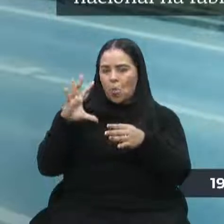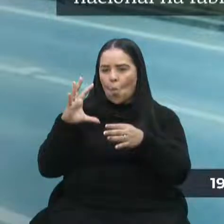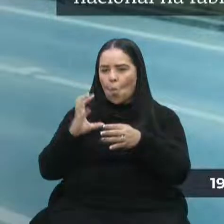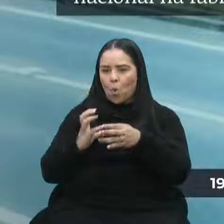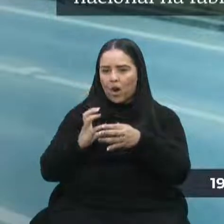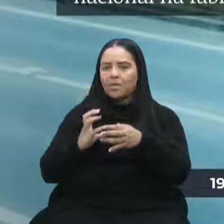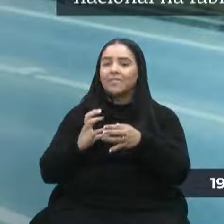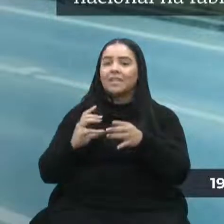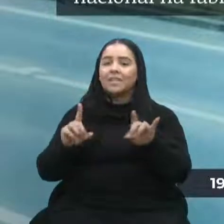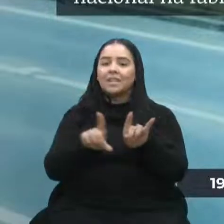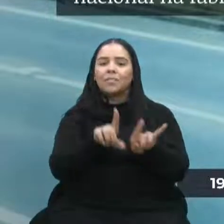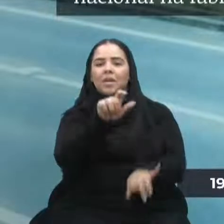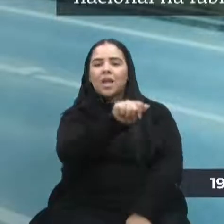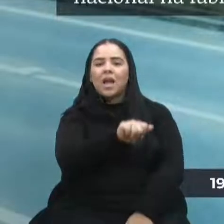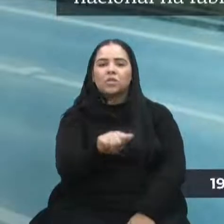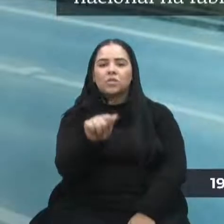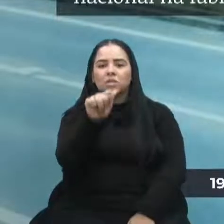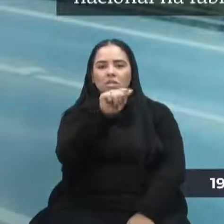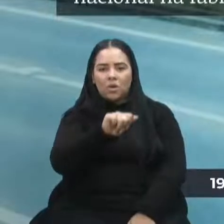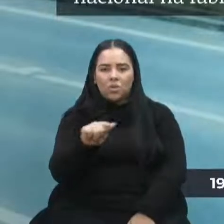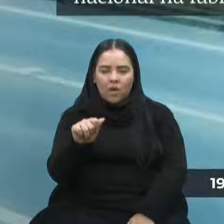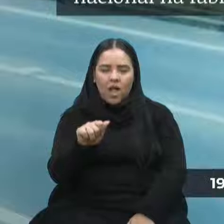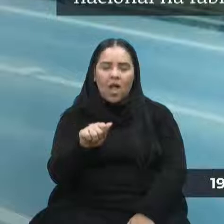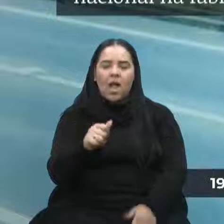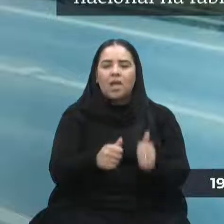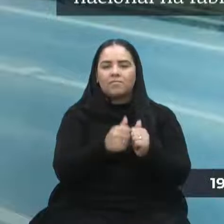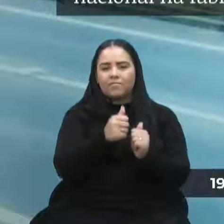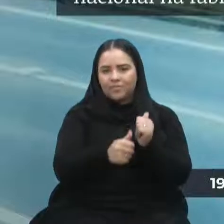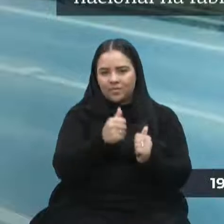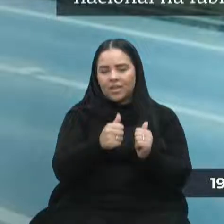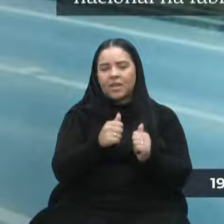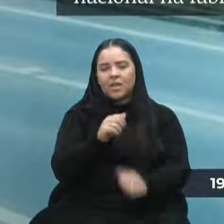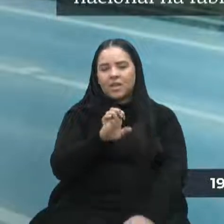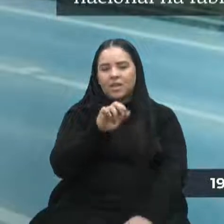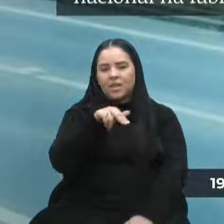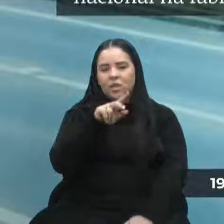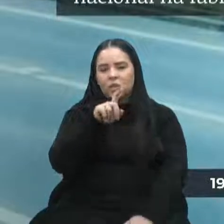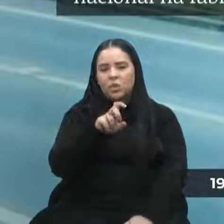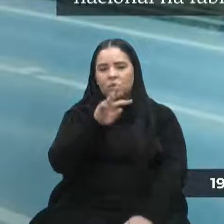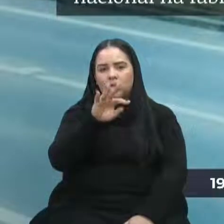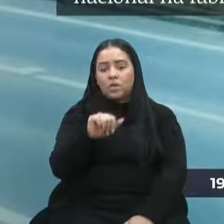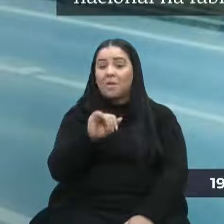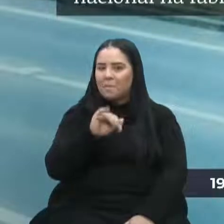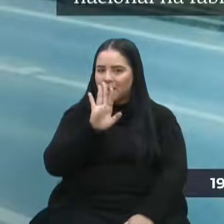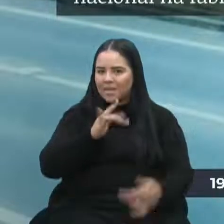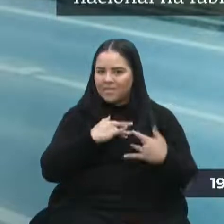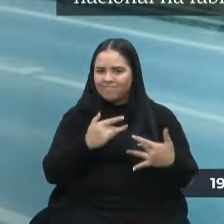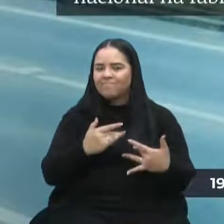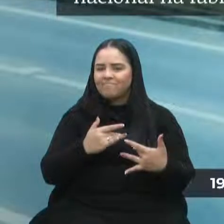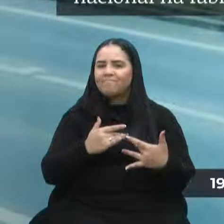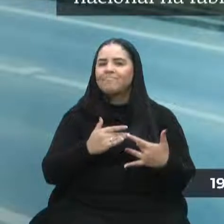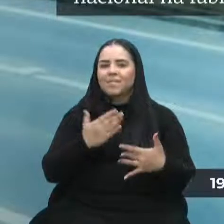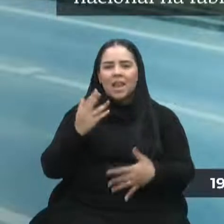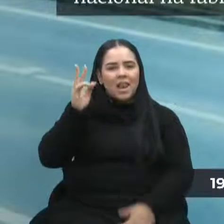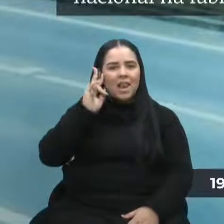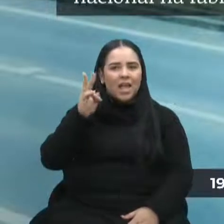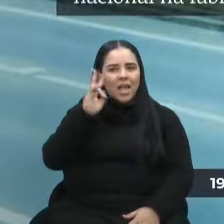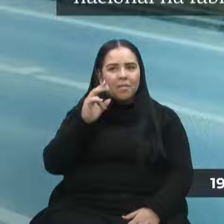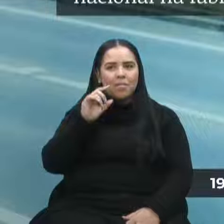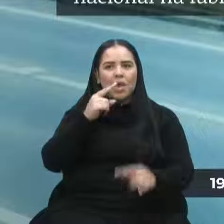tinha a Associação Atlética Enxuta. Eu acho que quem é mais aqui dedicado ao esporte deve lembrar dos